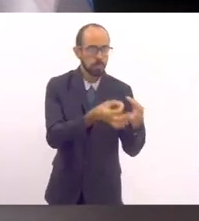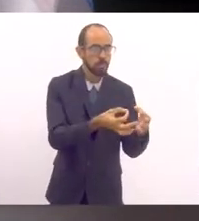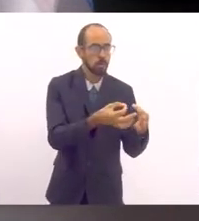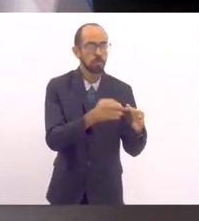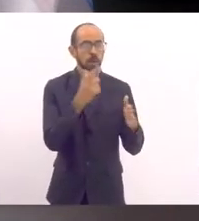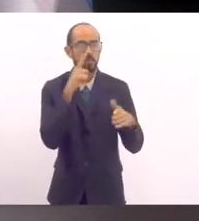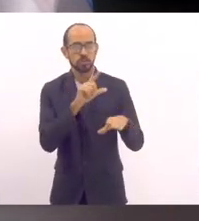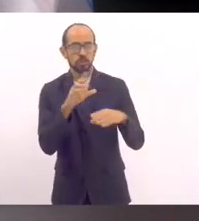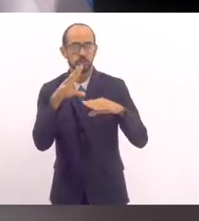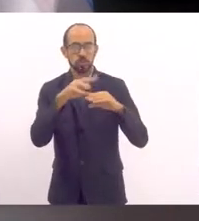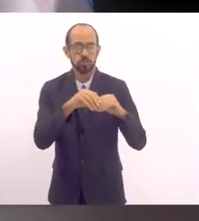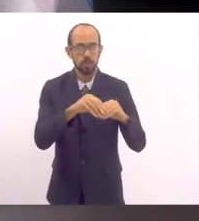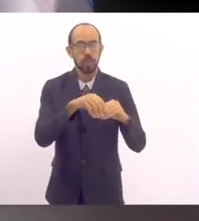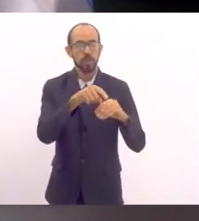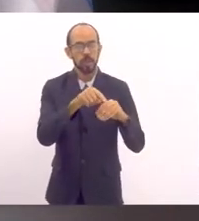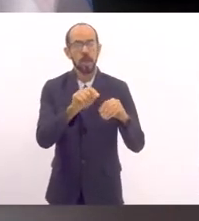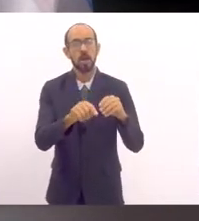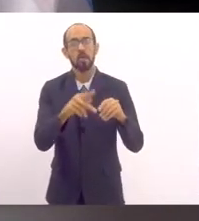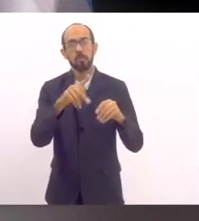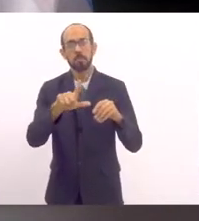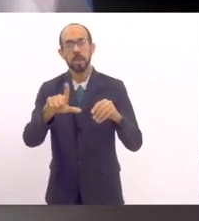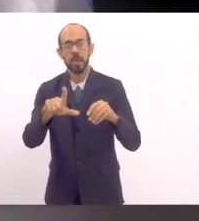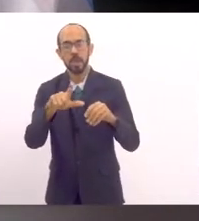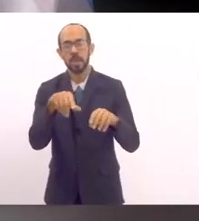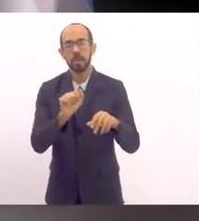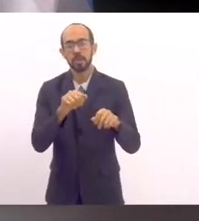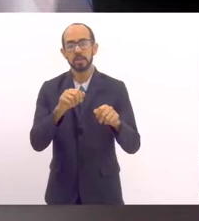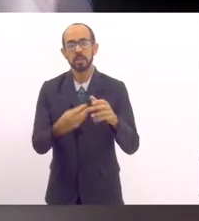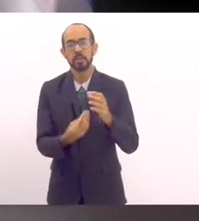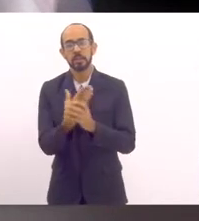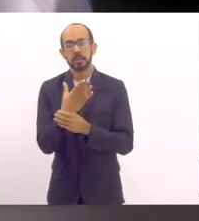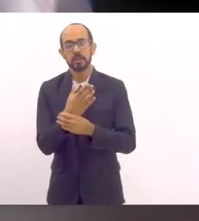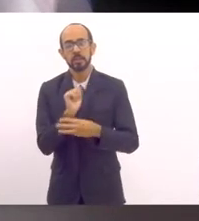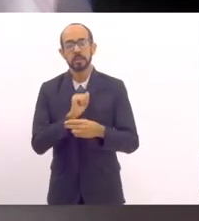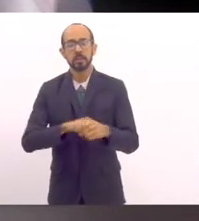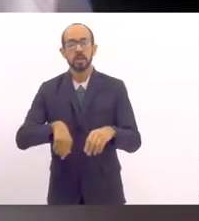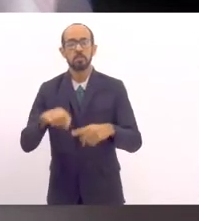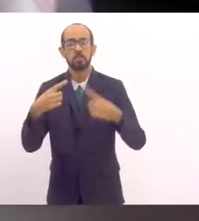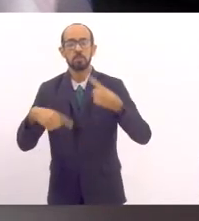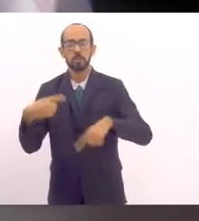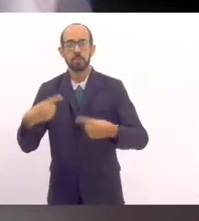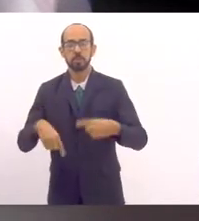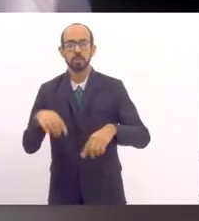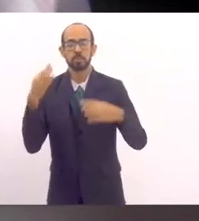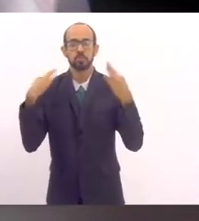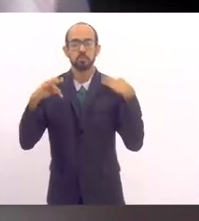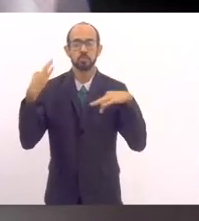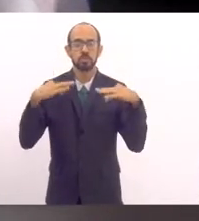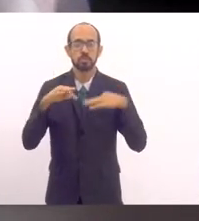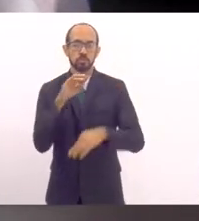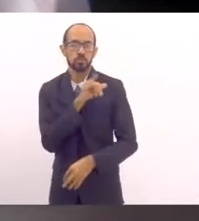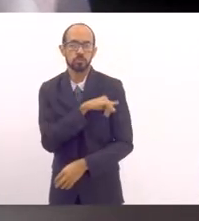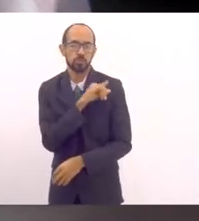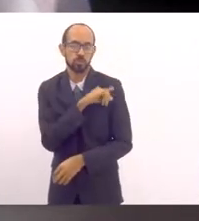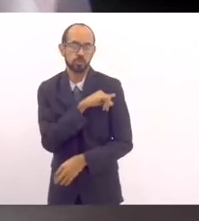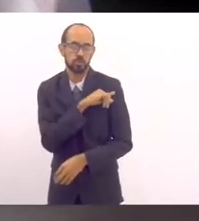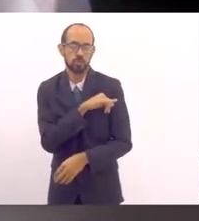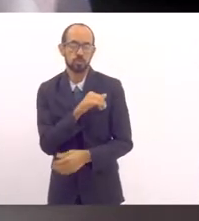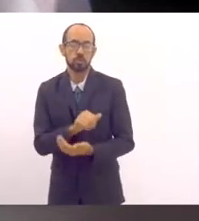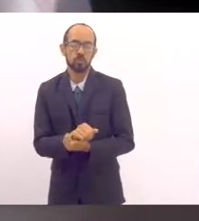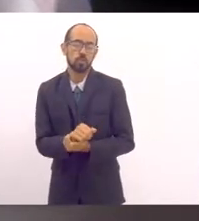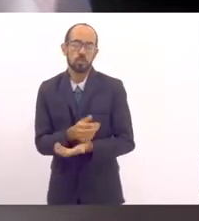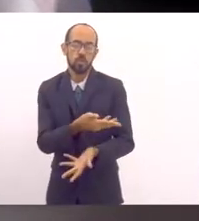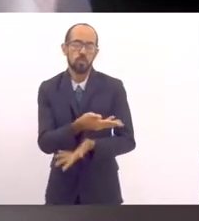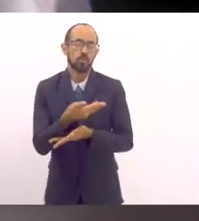do referido projeto de lei, que visa instituir a Política Estadual de Turismo do Rio de Janeiro.